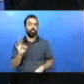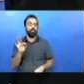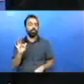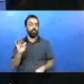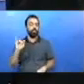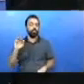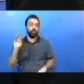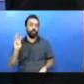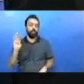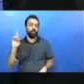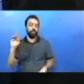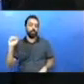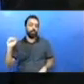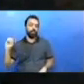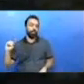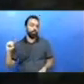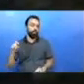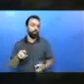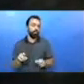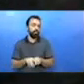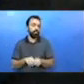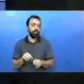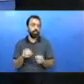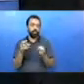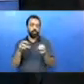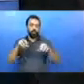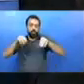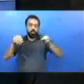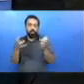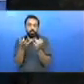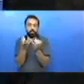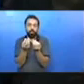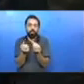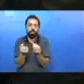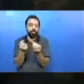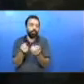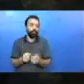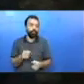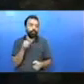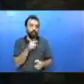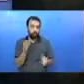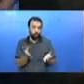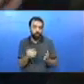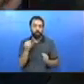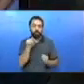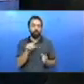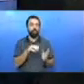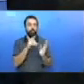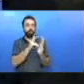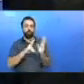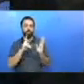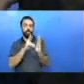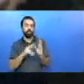Tiveram dificuldade? Precisaram de ajuda? Olhem só, e a segunda parte era justamente para vocês desenharem o ninho do João de Barro